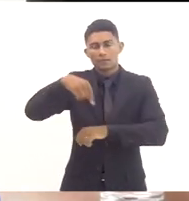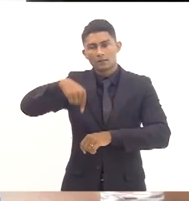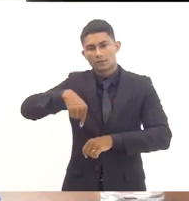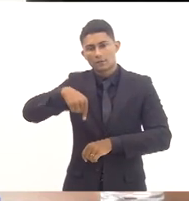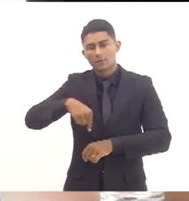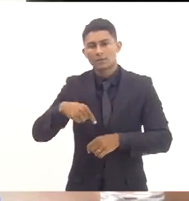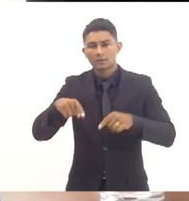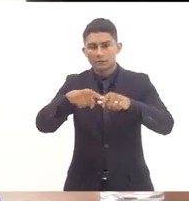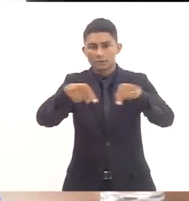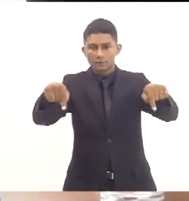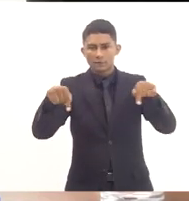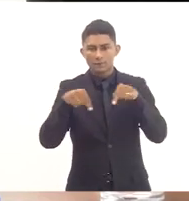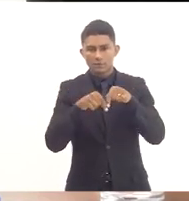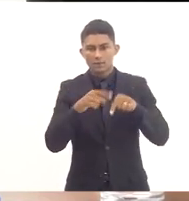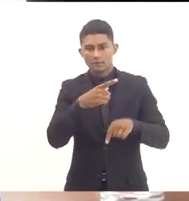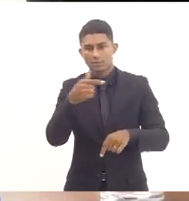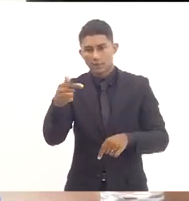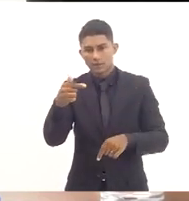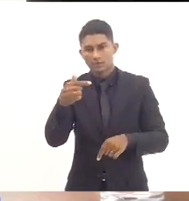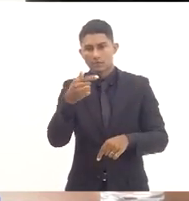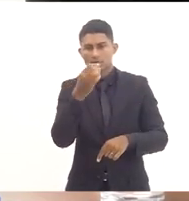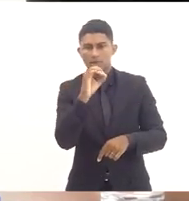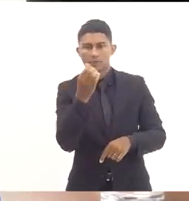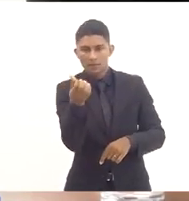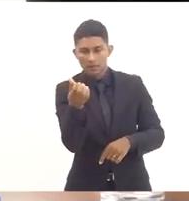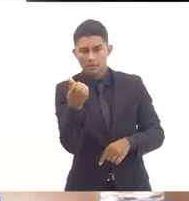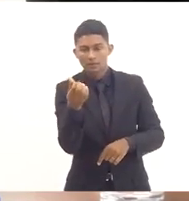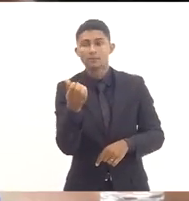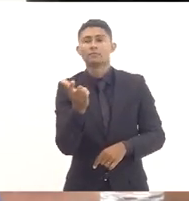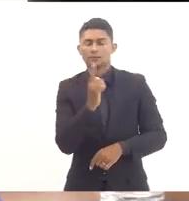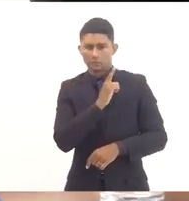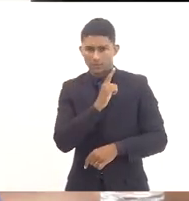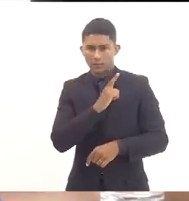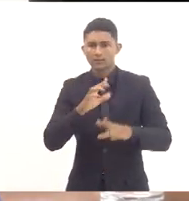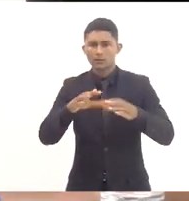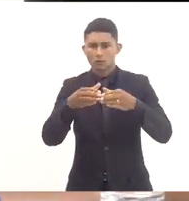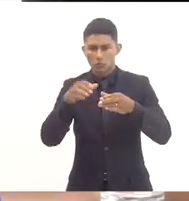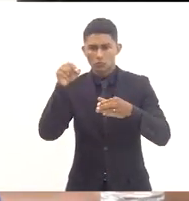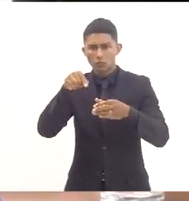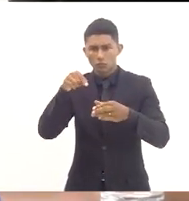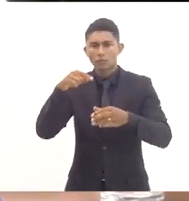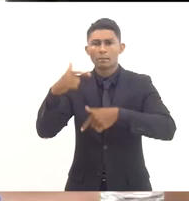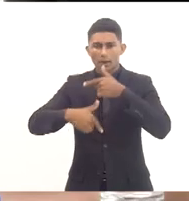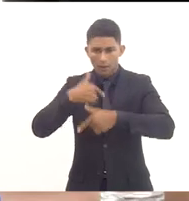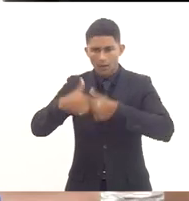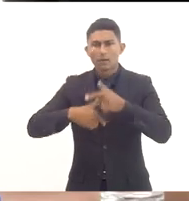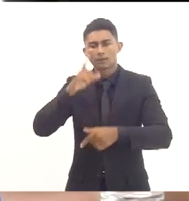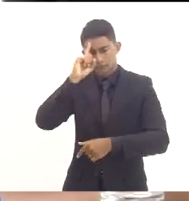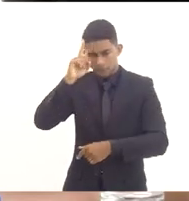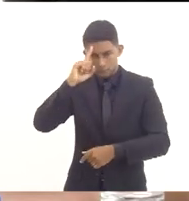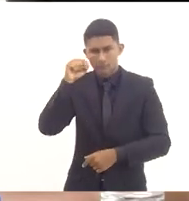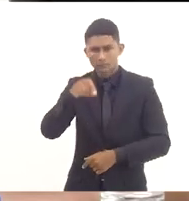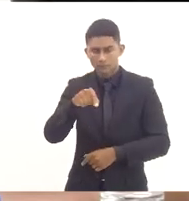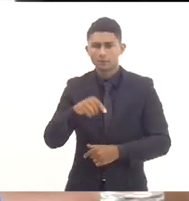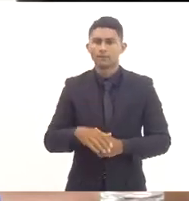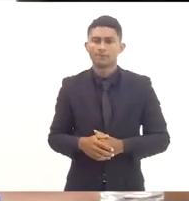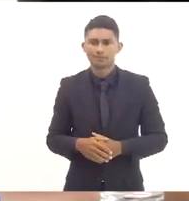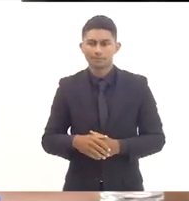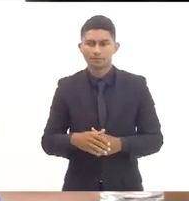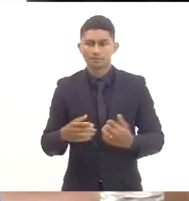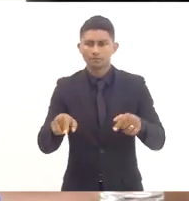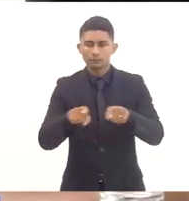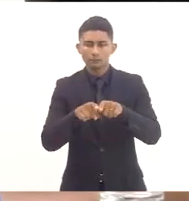alerj a sala 2706 a gente tem um plantão tem uma equipe que trabalha diariamente o meu